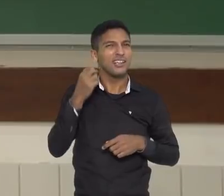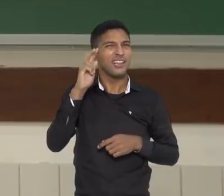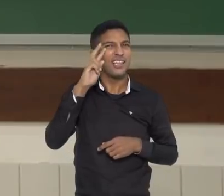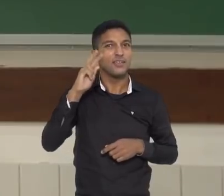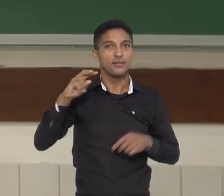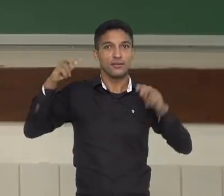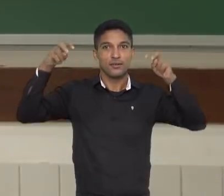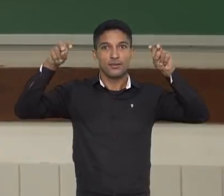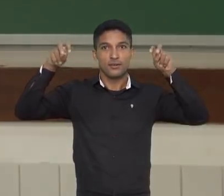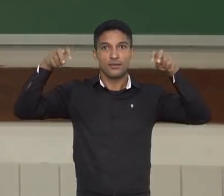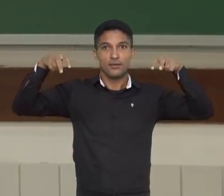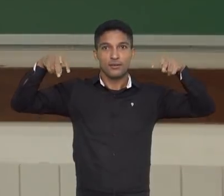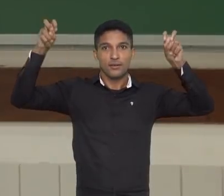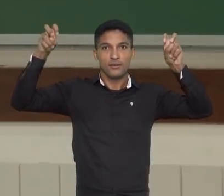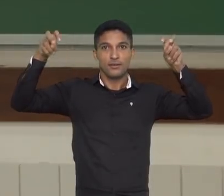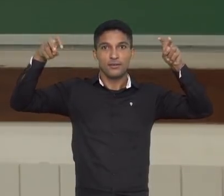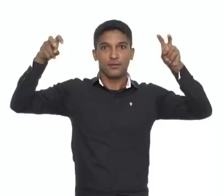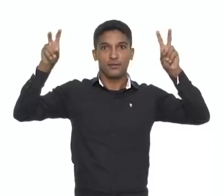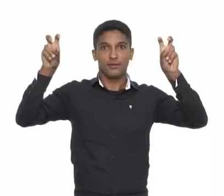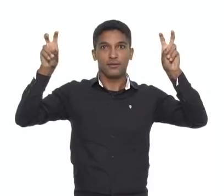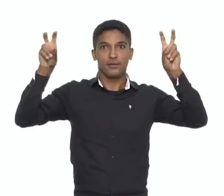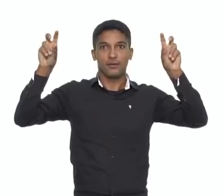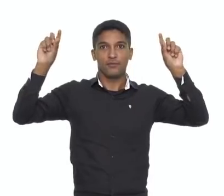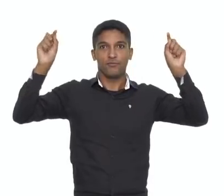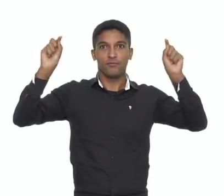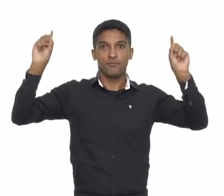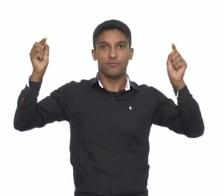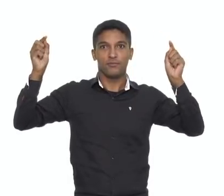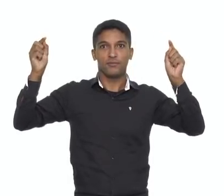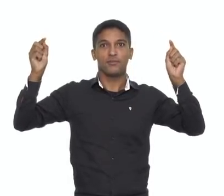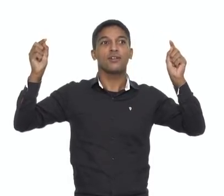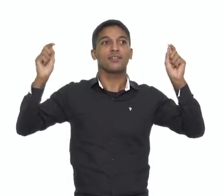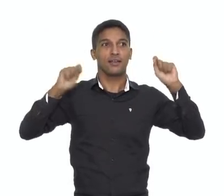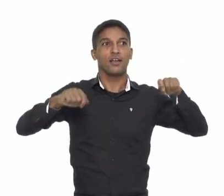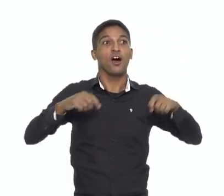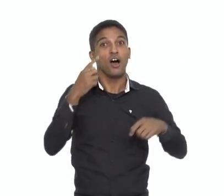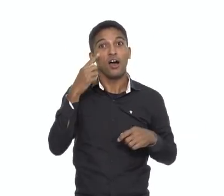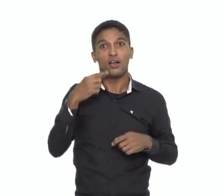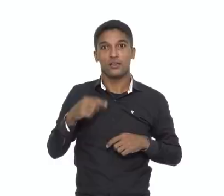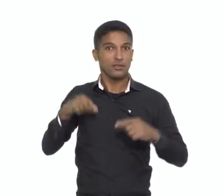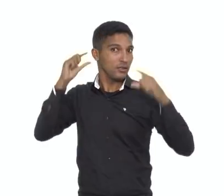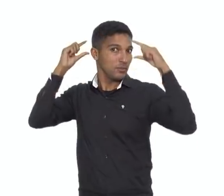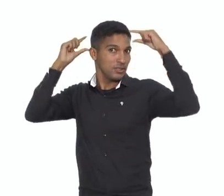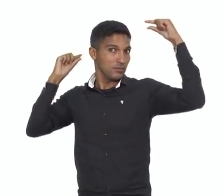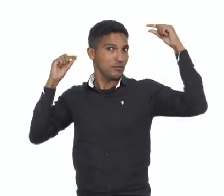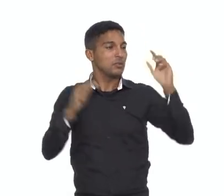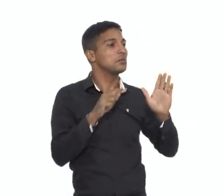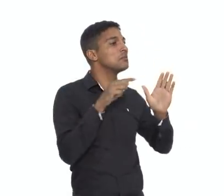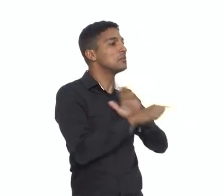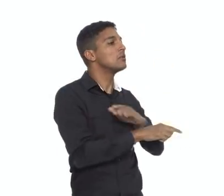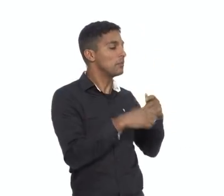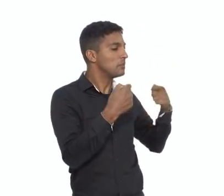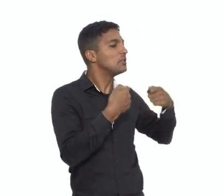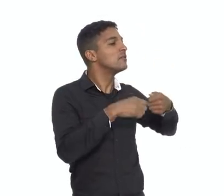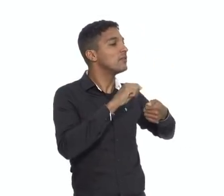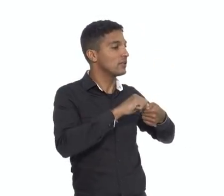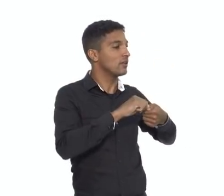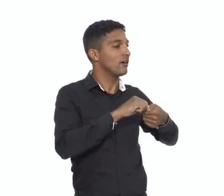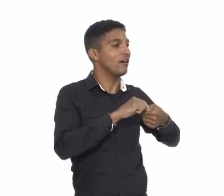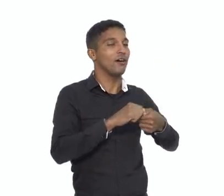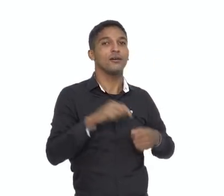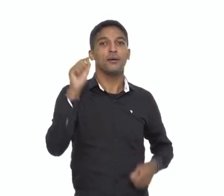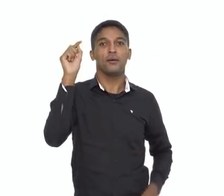duplas. Vamos lá? O Príncipezinho perguntou, 2 pontos, que é preciso fazer?